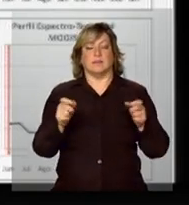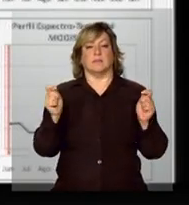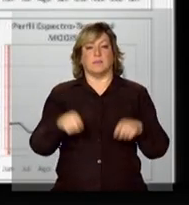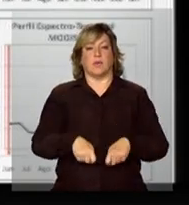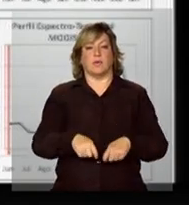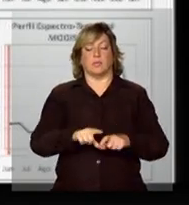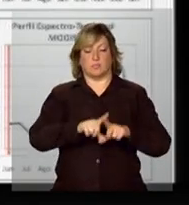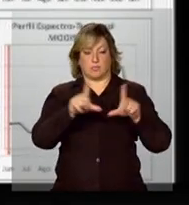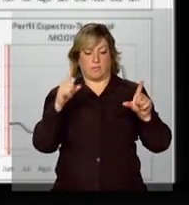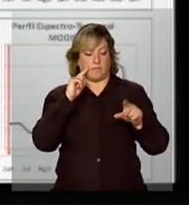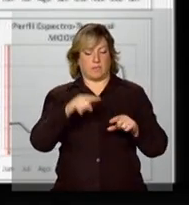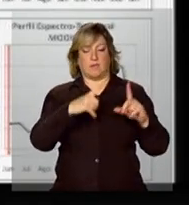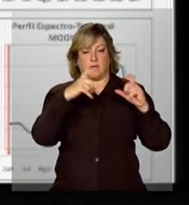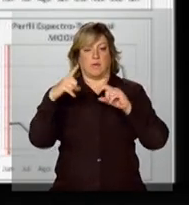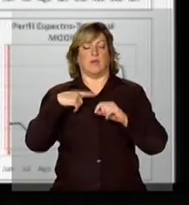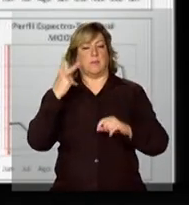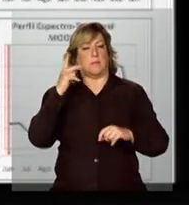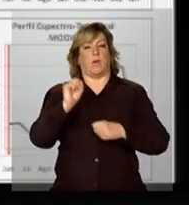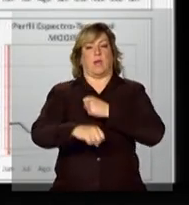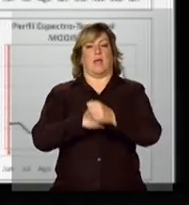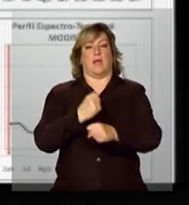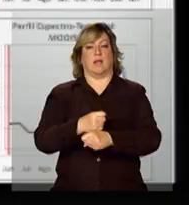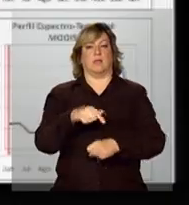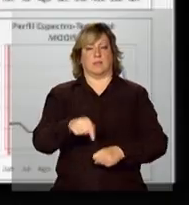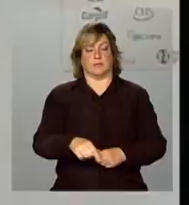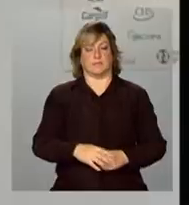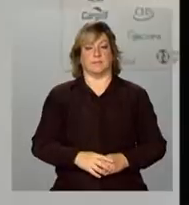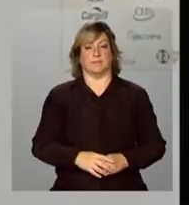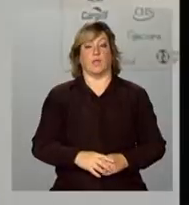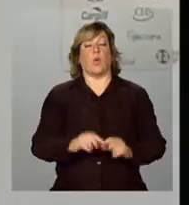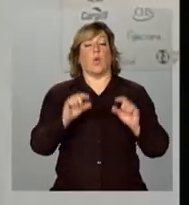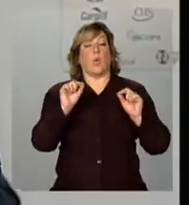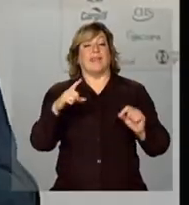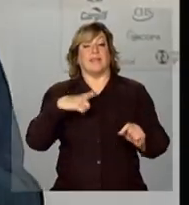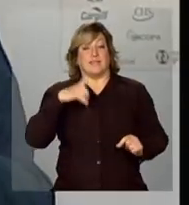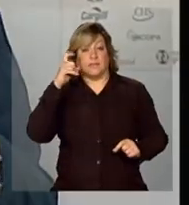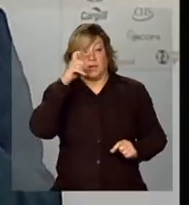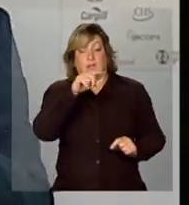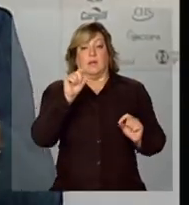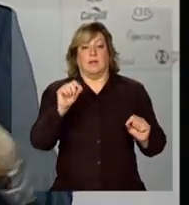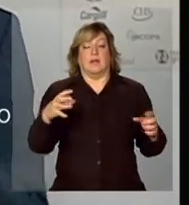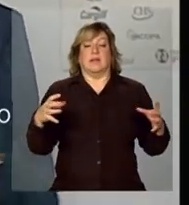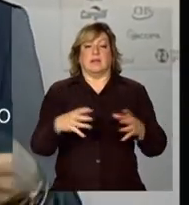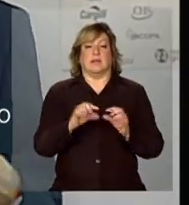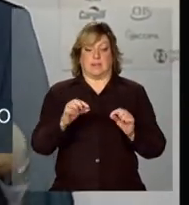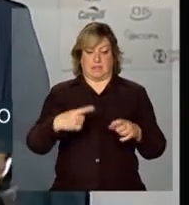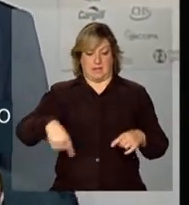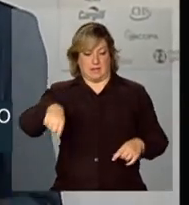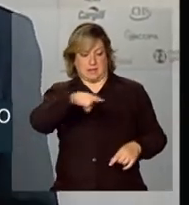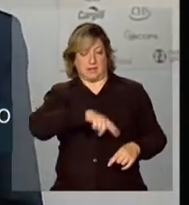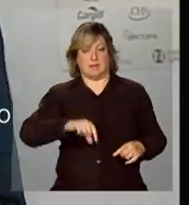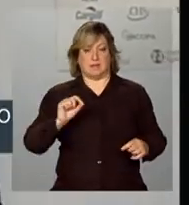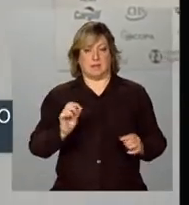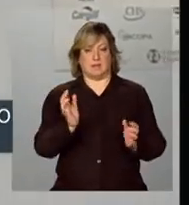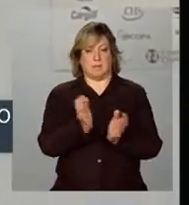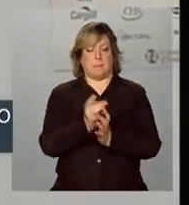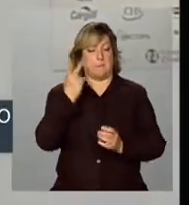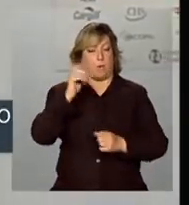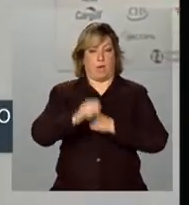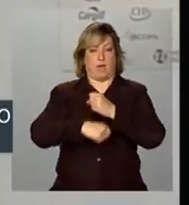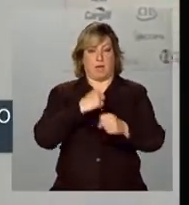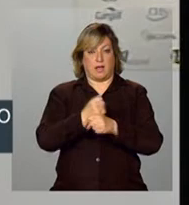nas imagens de satélite as culturas anuais. O que existe uma certa dificuldade é identificar quais, entre as culturas anuais, quais delas